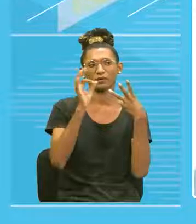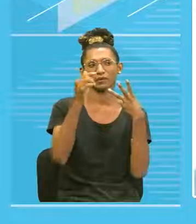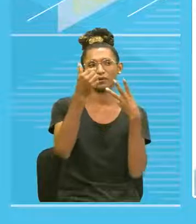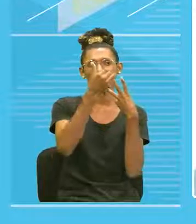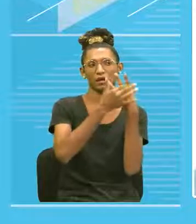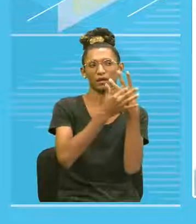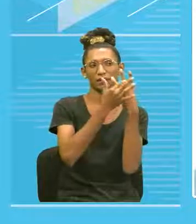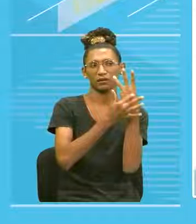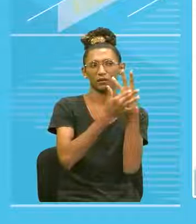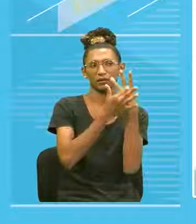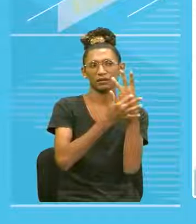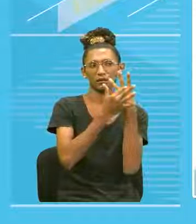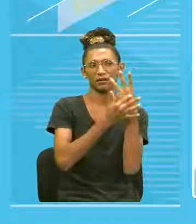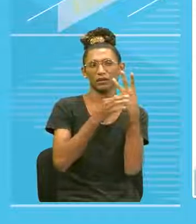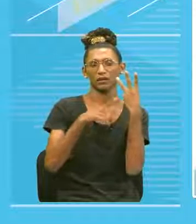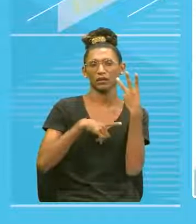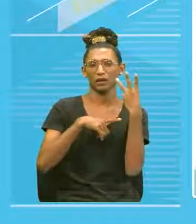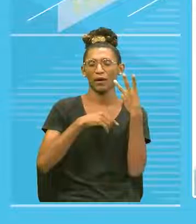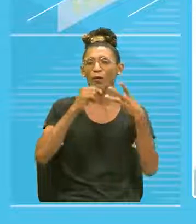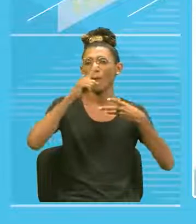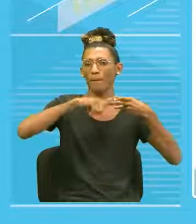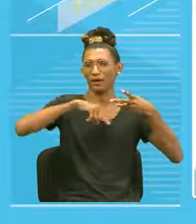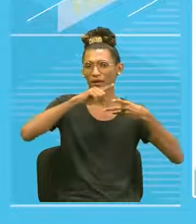atrás tem um gerador